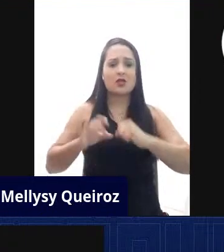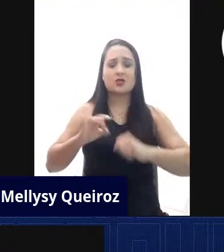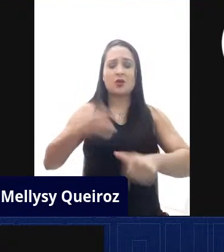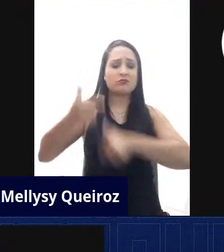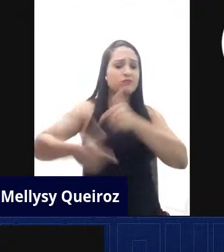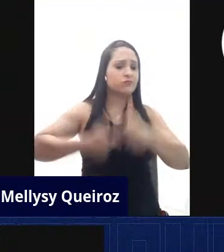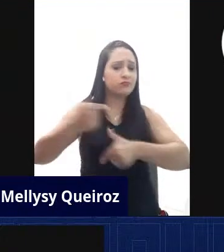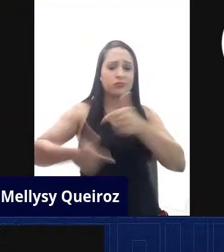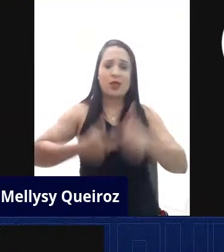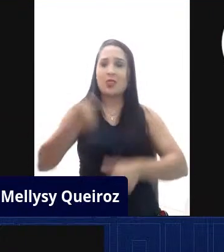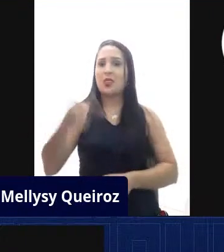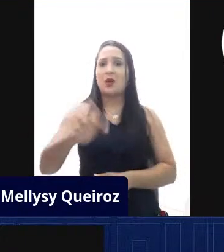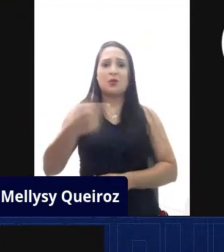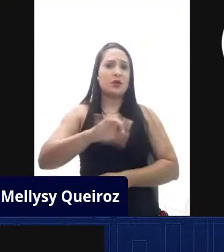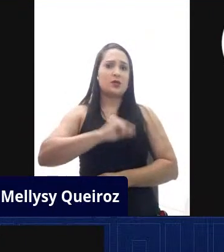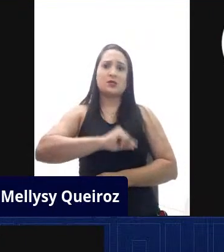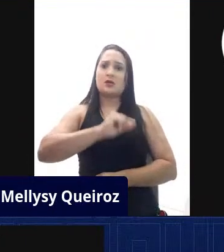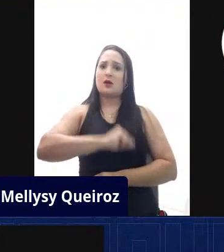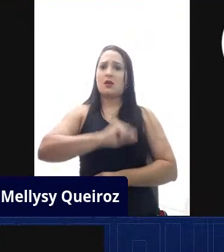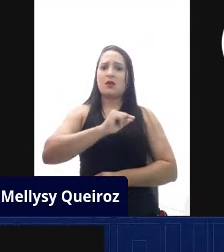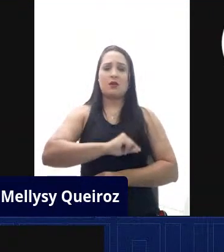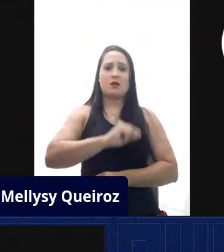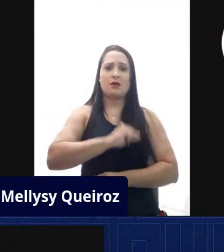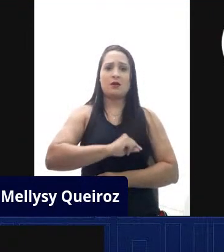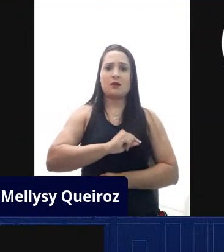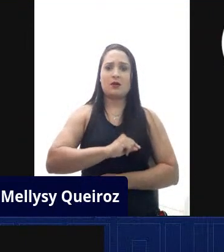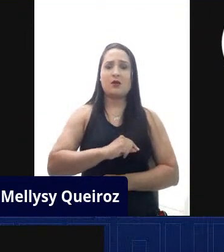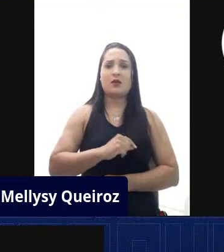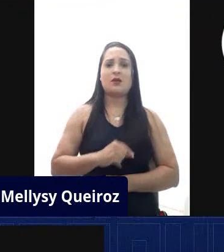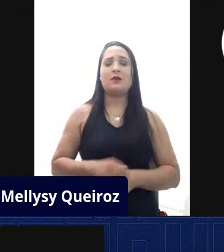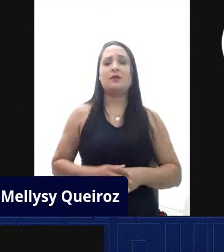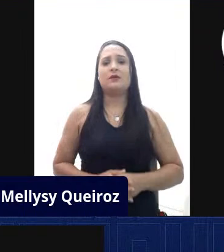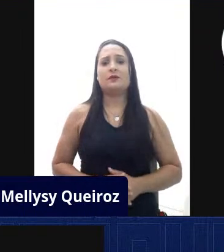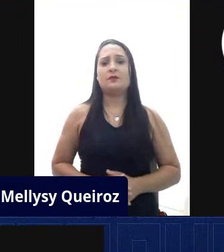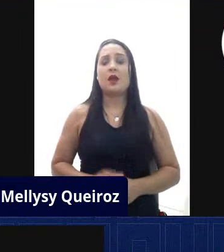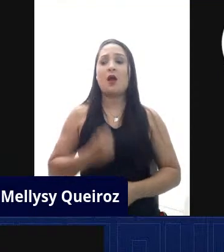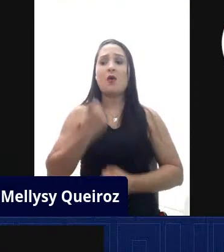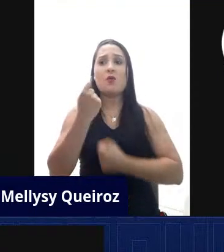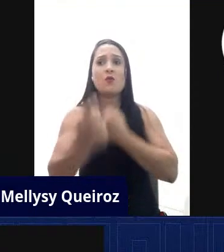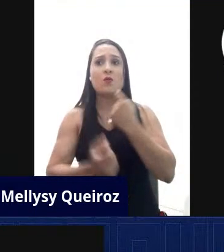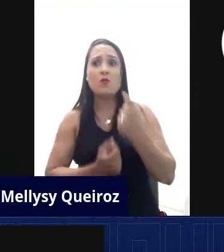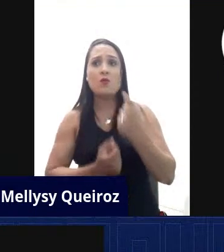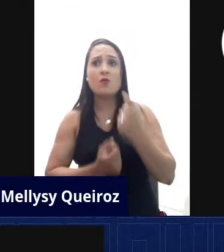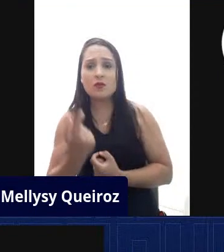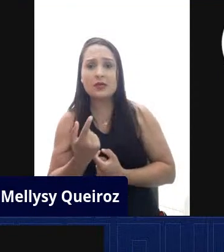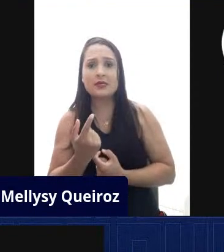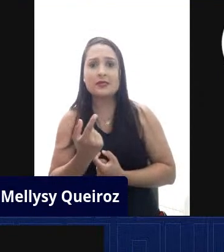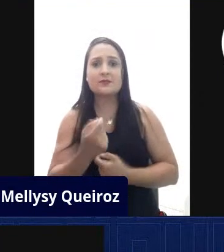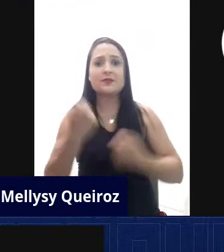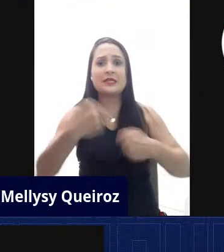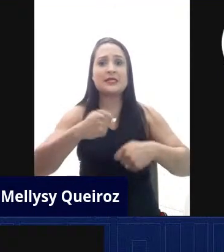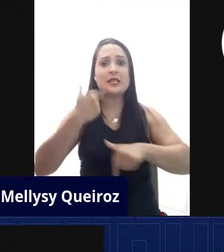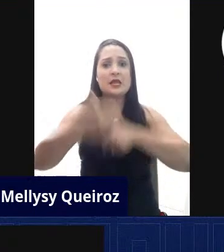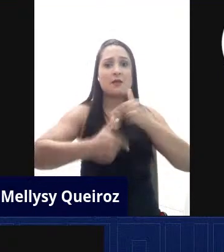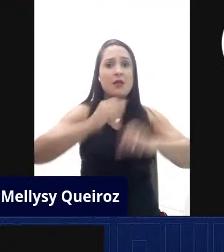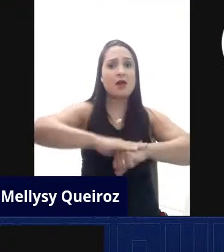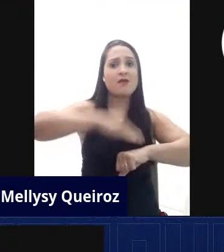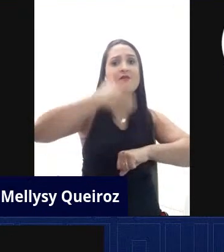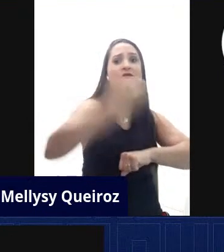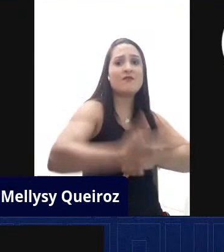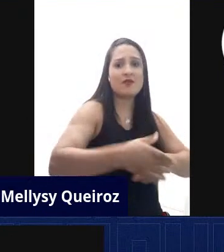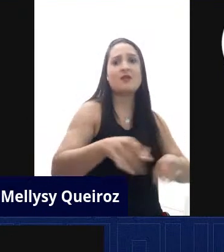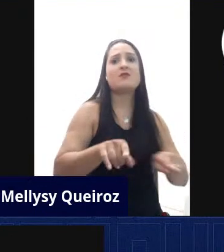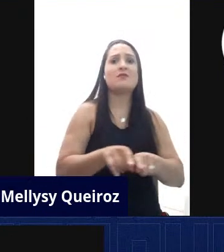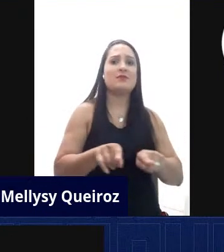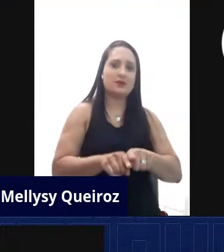nem o salário, são demitidas, e algumas, para receber, precisam trabalhar, às vezes os patrões não estão nem com essa consciência, né, de manter o